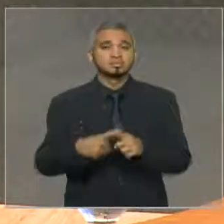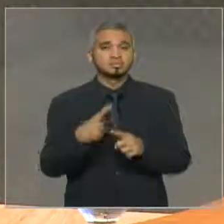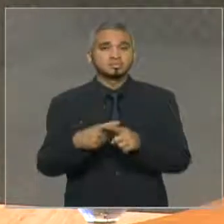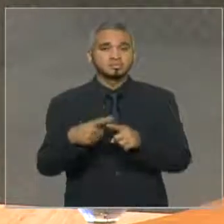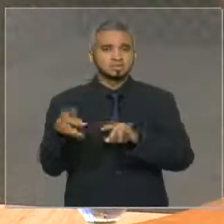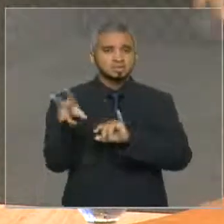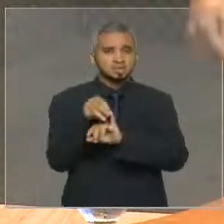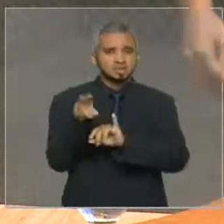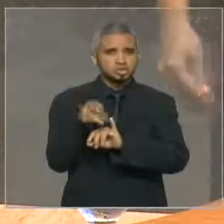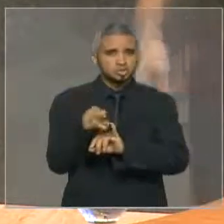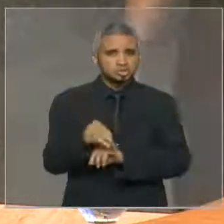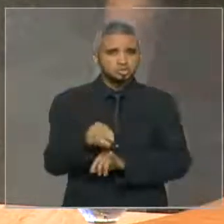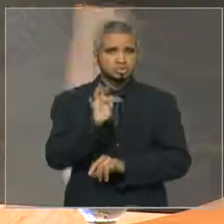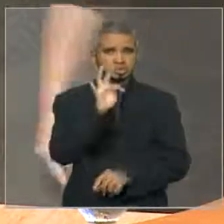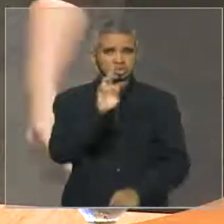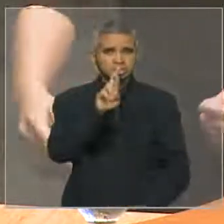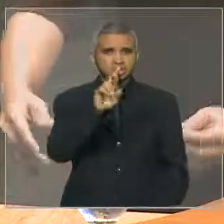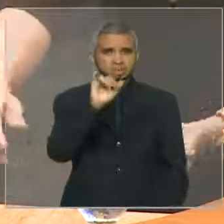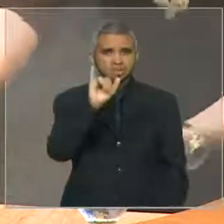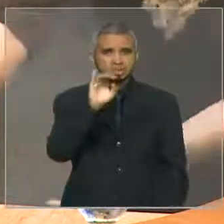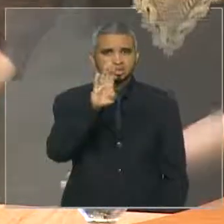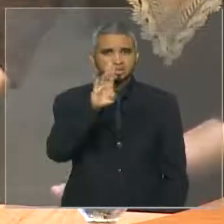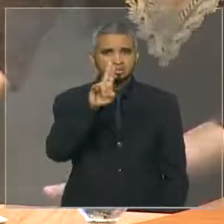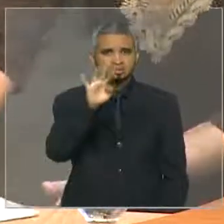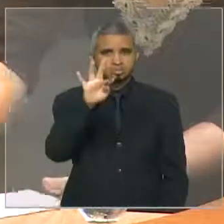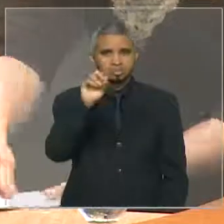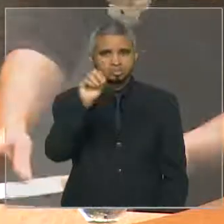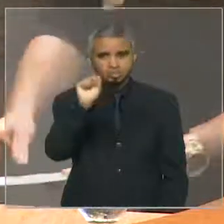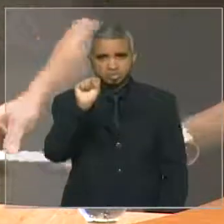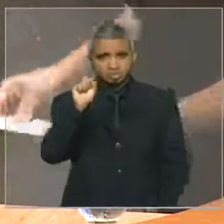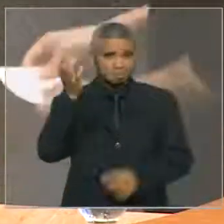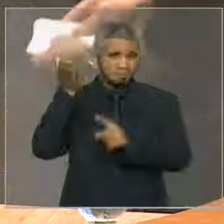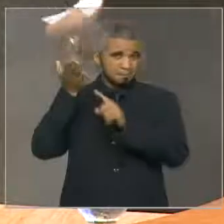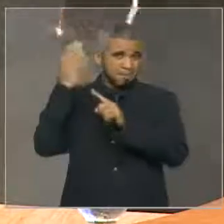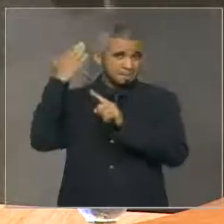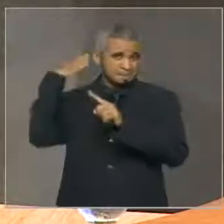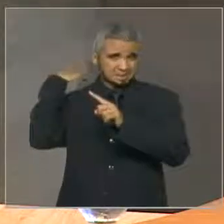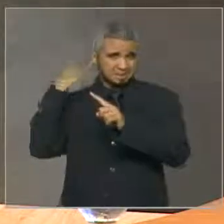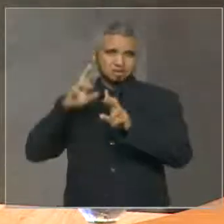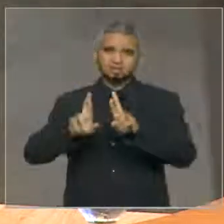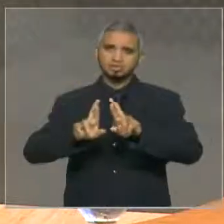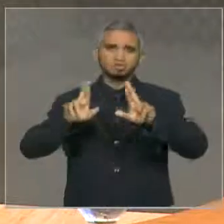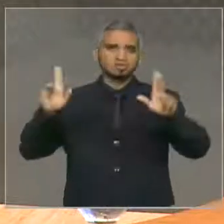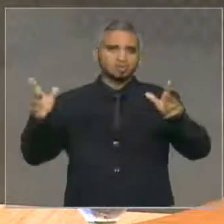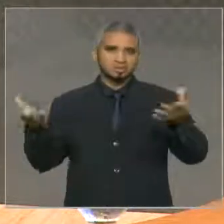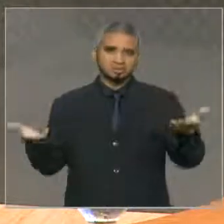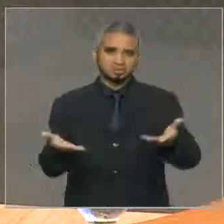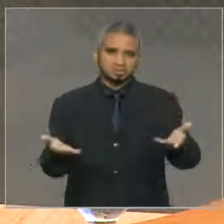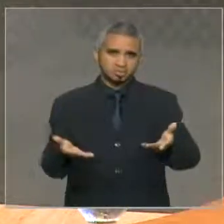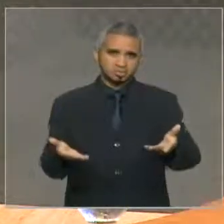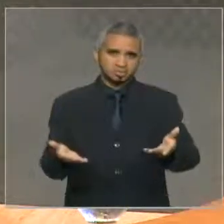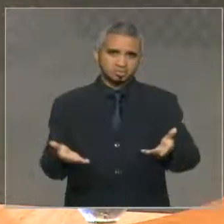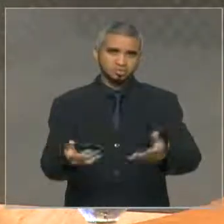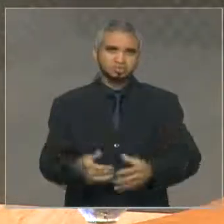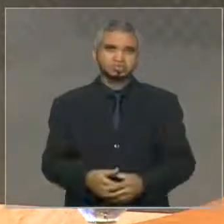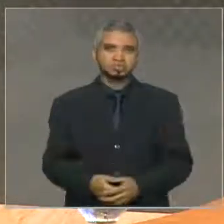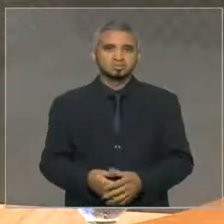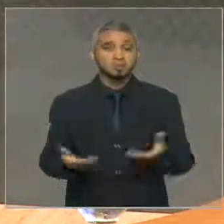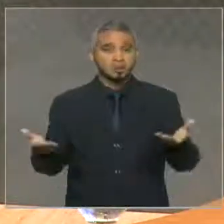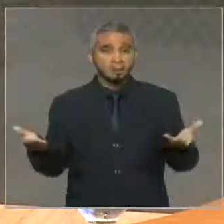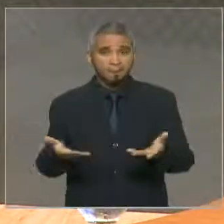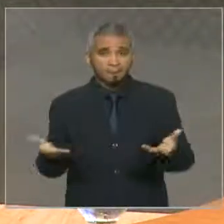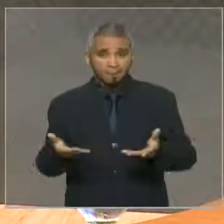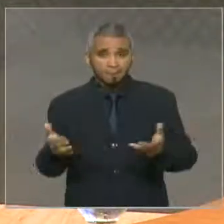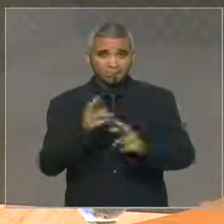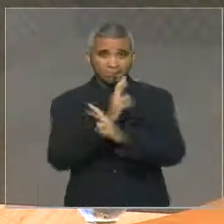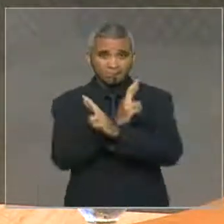não tem nada a ver com hoje. Não tem nada a ver com a Receita Federal que